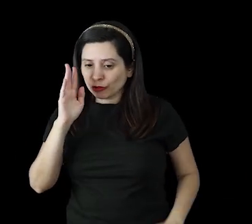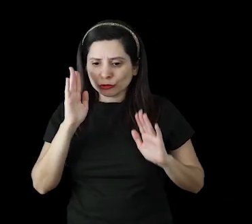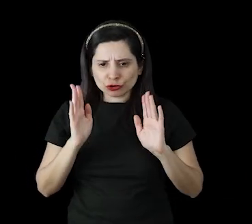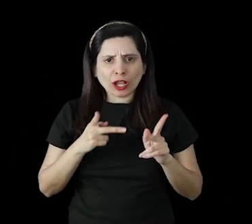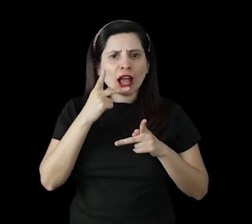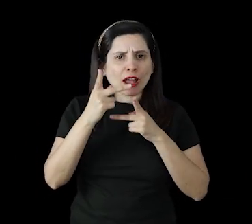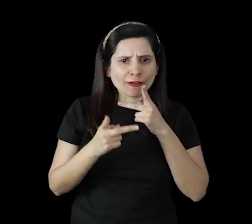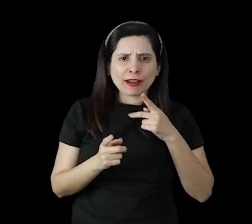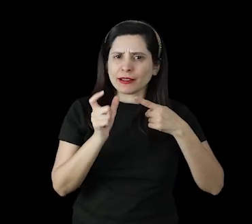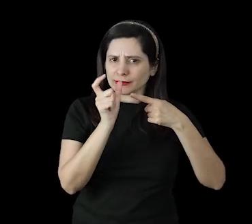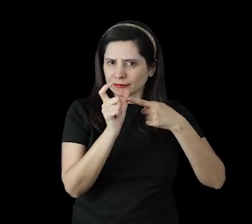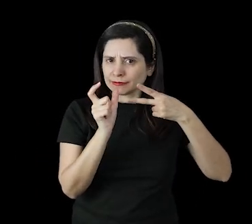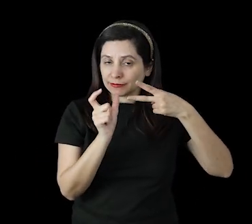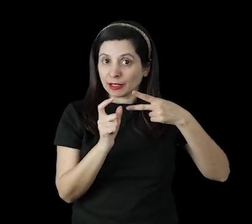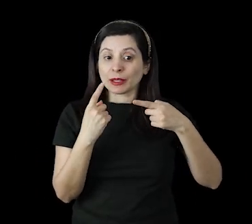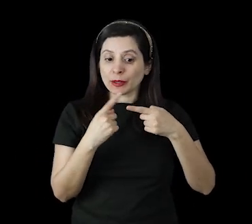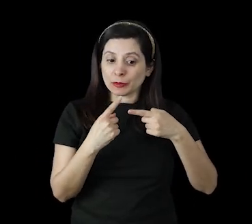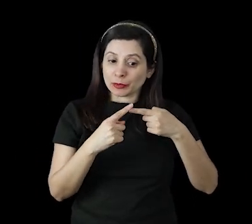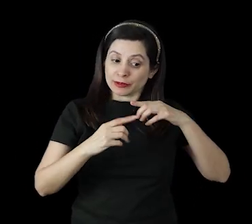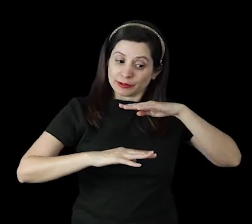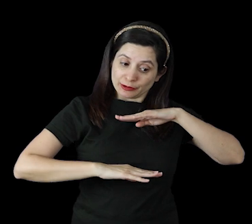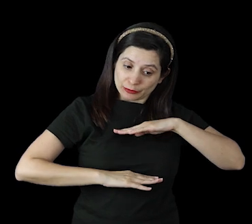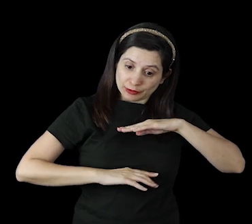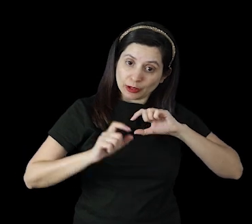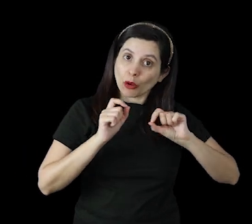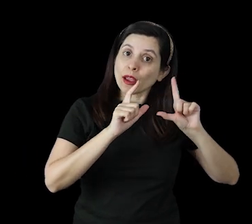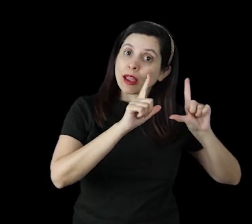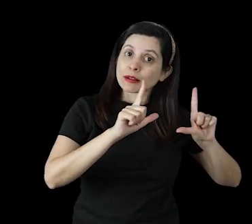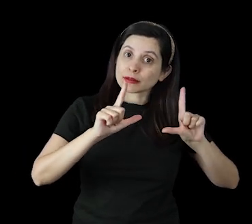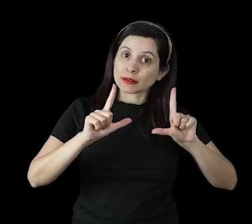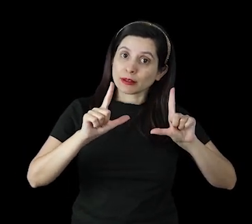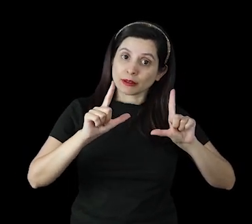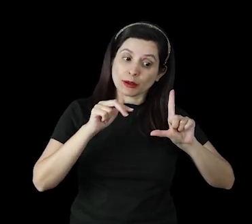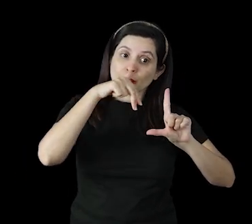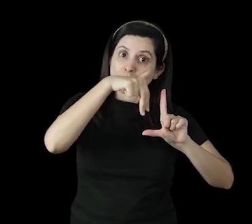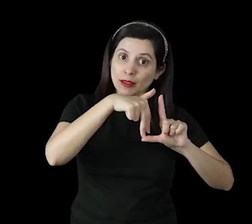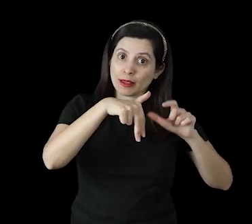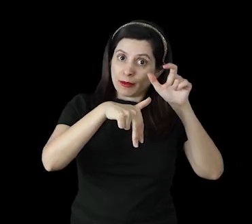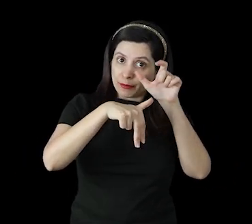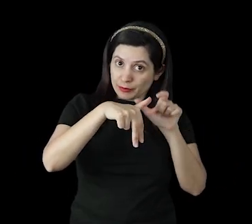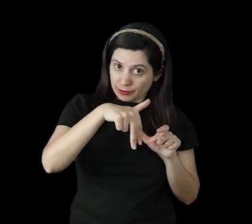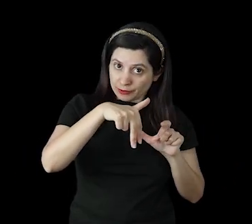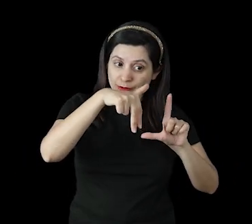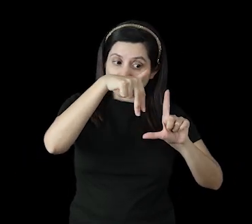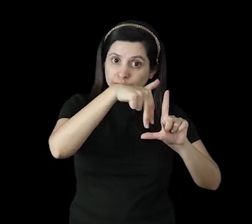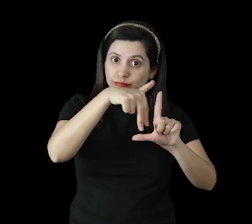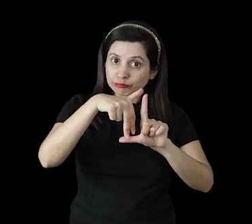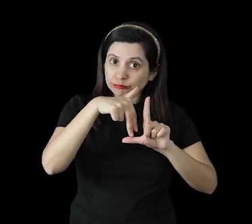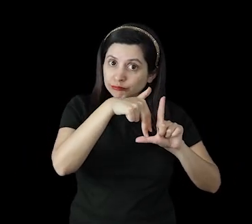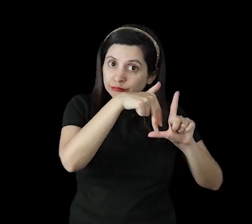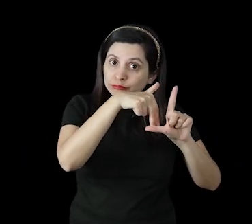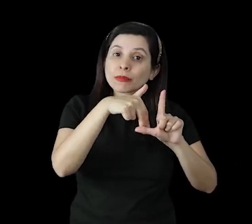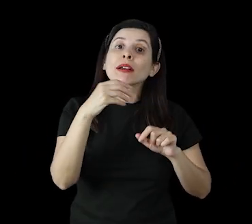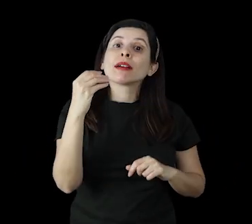mencionei esse termo situação, porque a situação é a cena, né? Aquilo que a gente coloca o personagem para testar essa